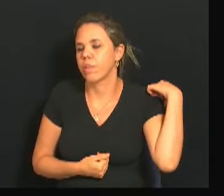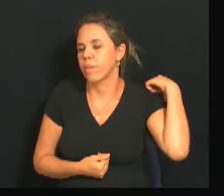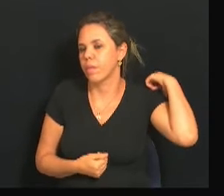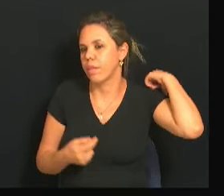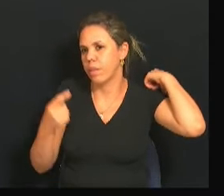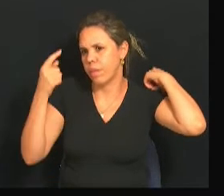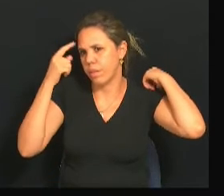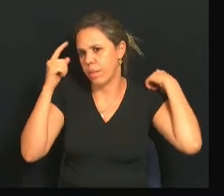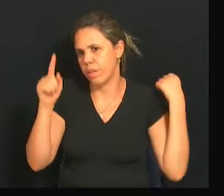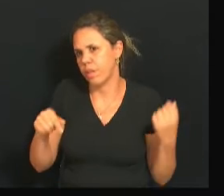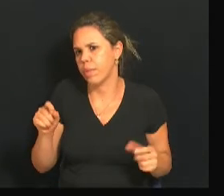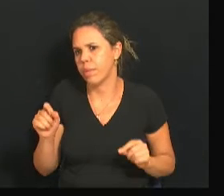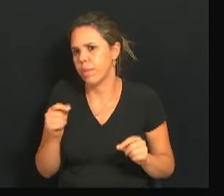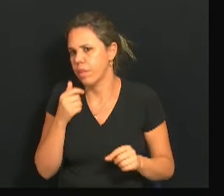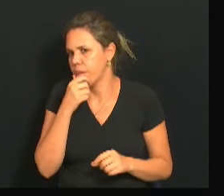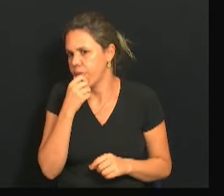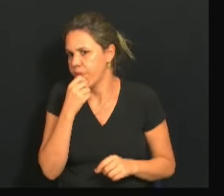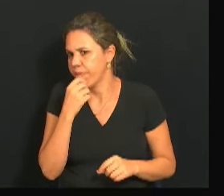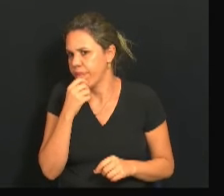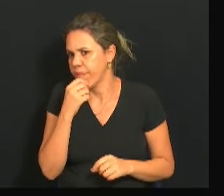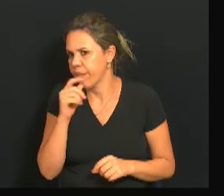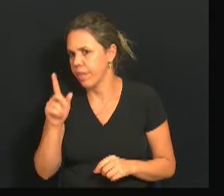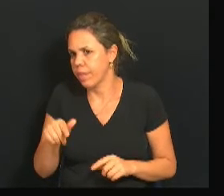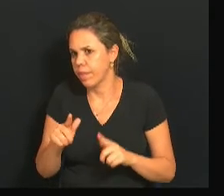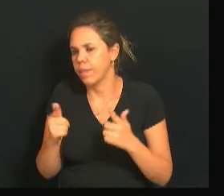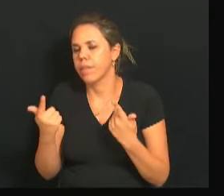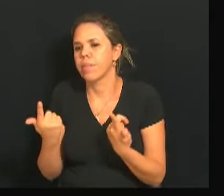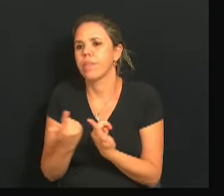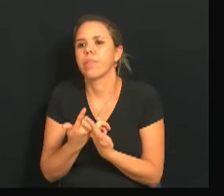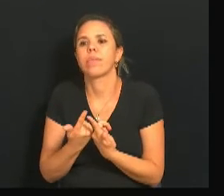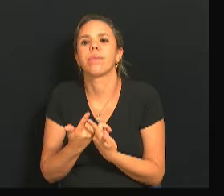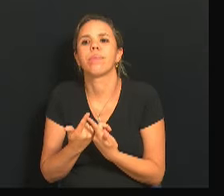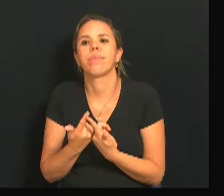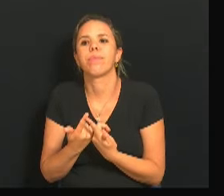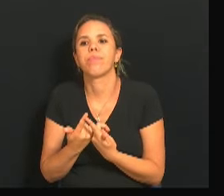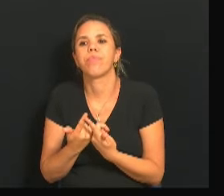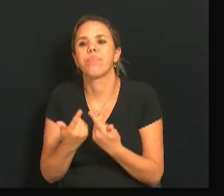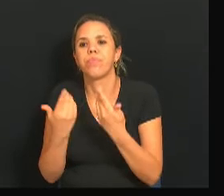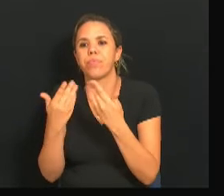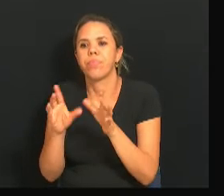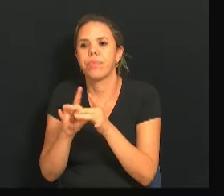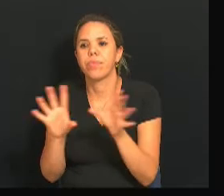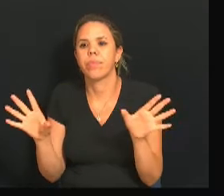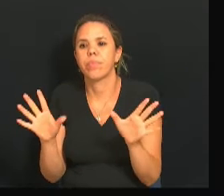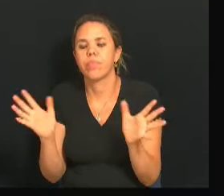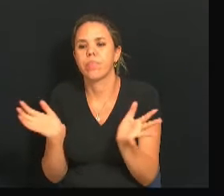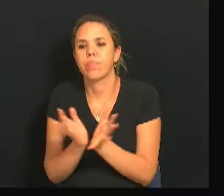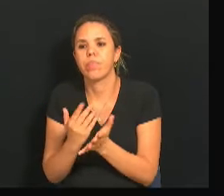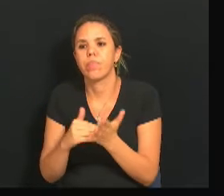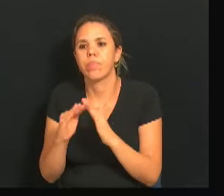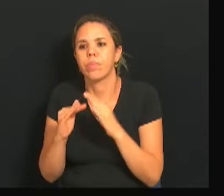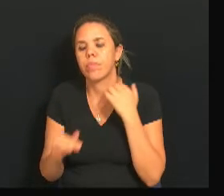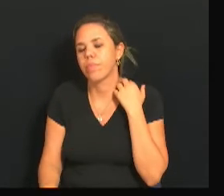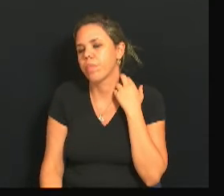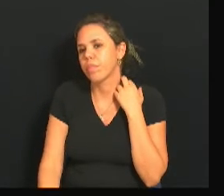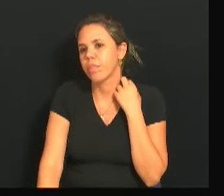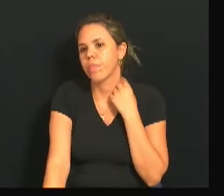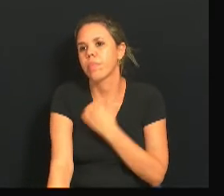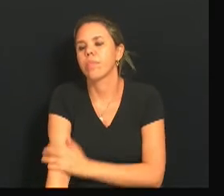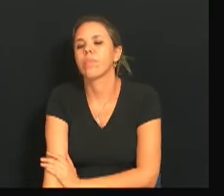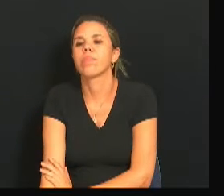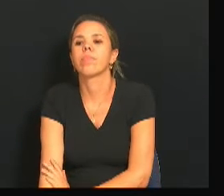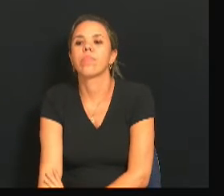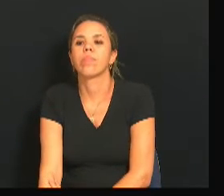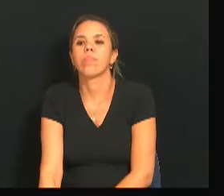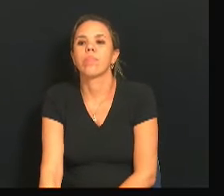que essa gestão dessa propriedade ela tem que estar aberta para a comunidade escolar discutir, tá? E é isso, e não